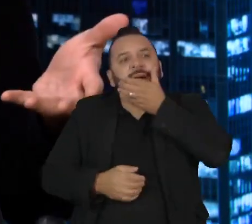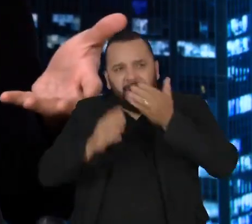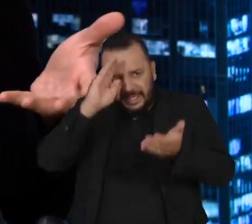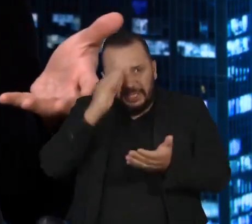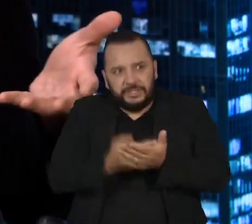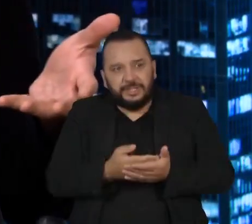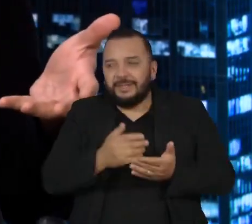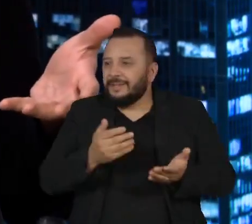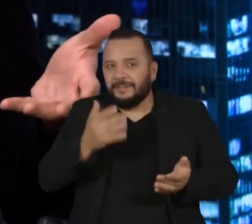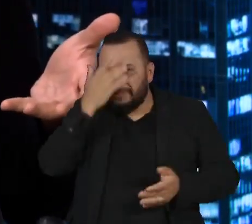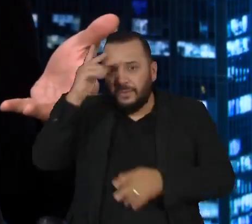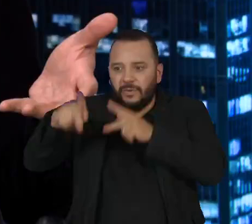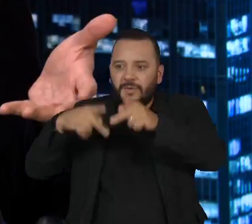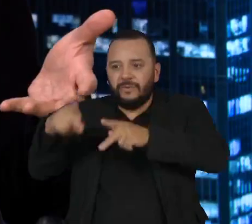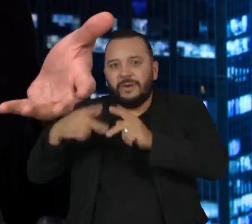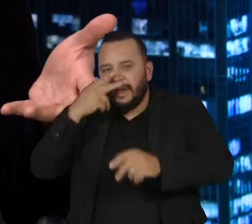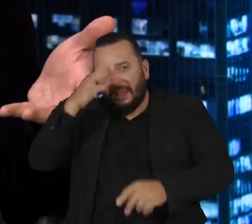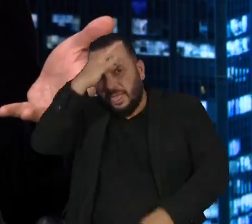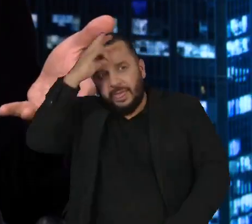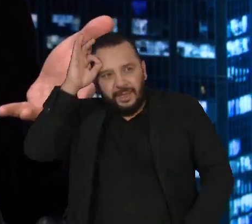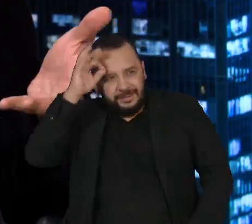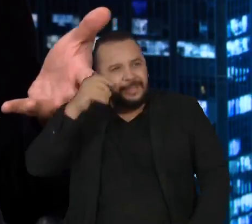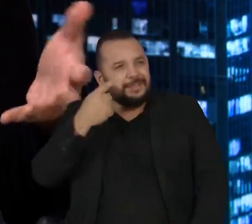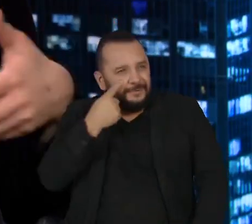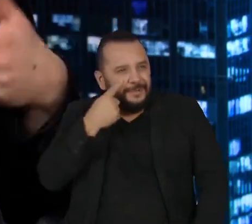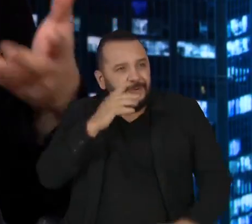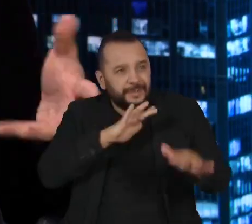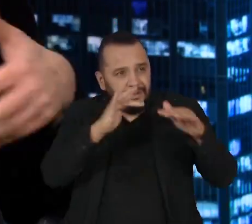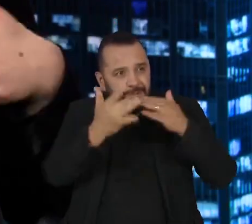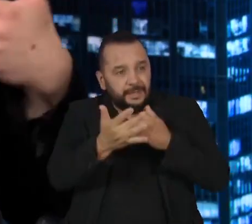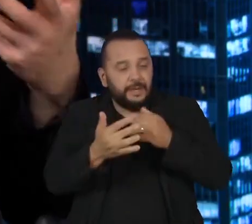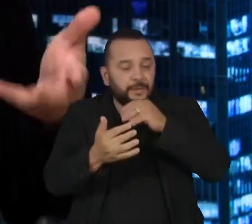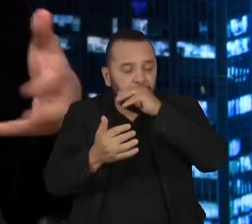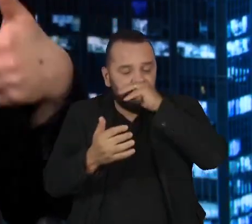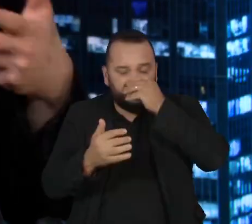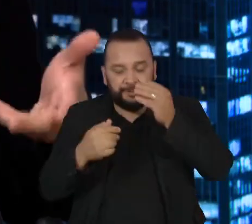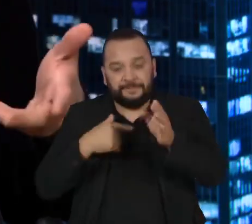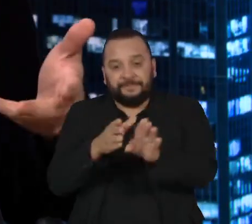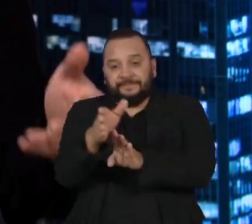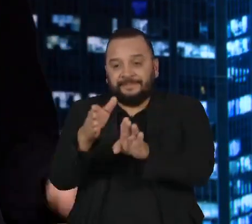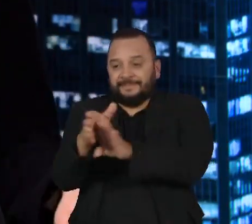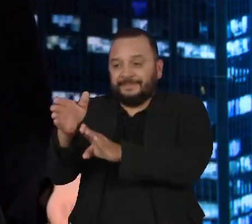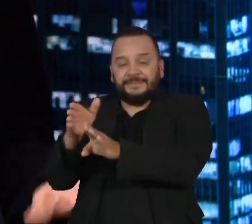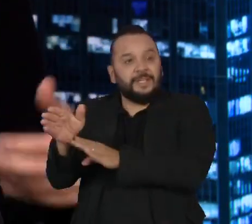de como ele consegue convencer pessoas ingênuas nas suas redes, né? Sim. Sendo coach, vendendo cursos